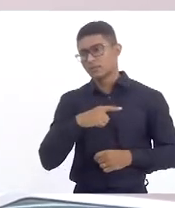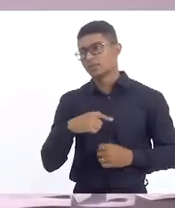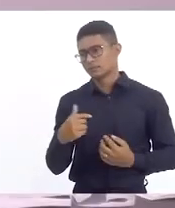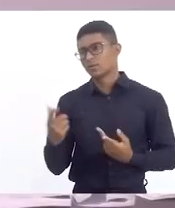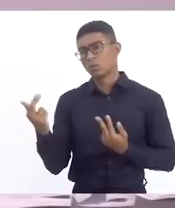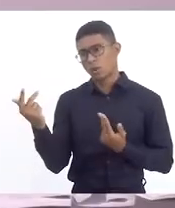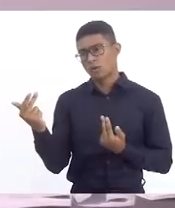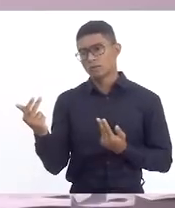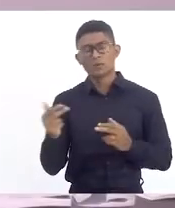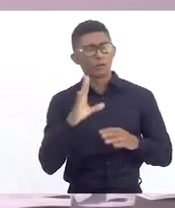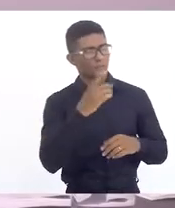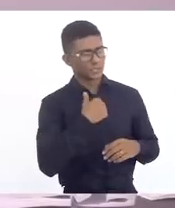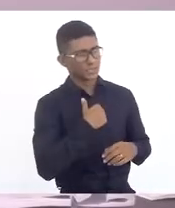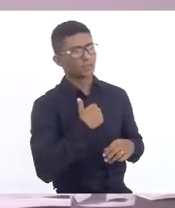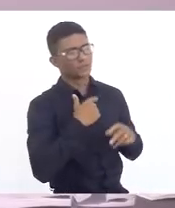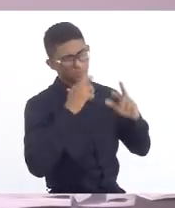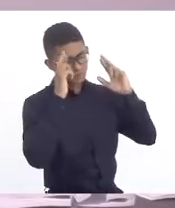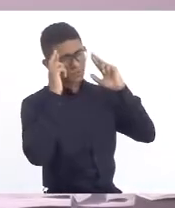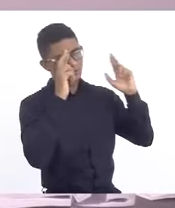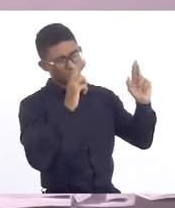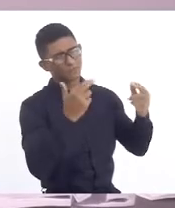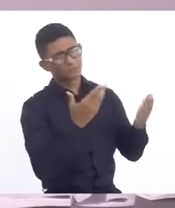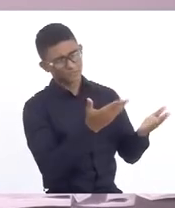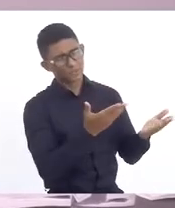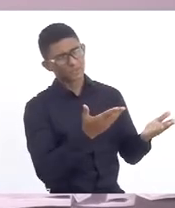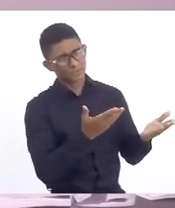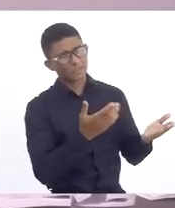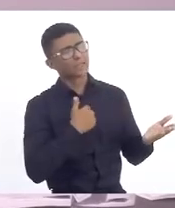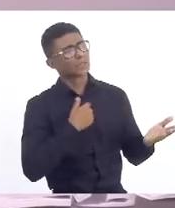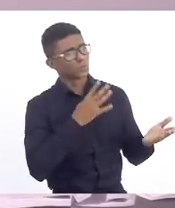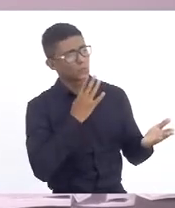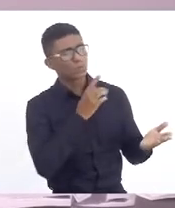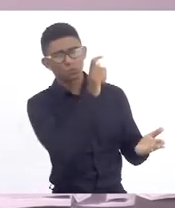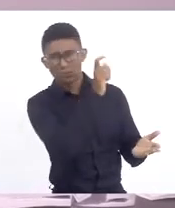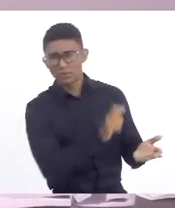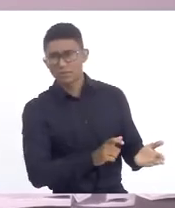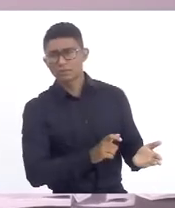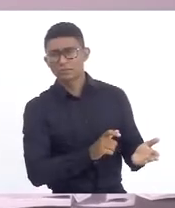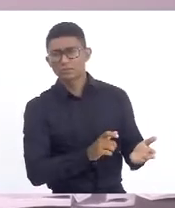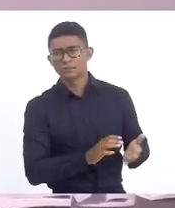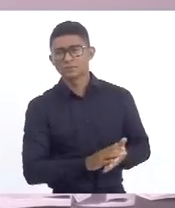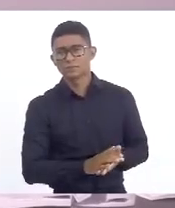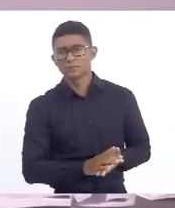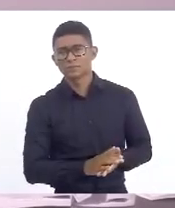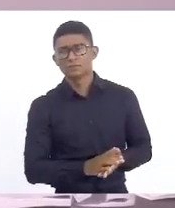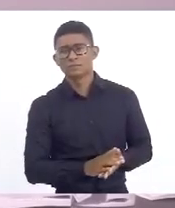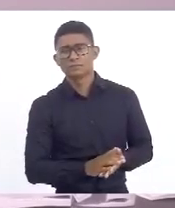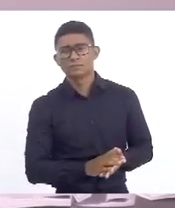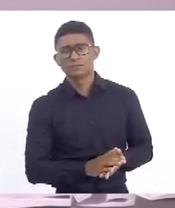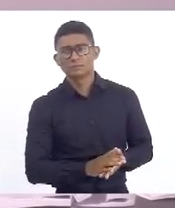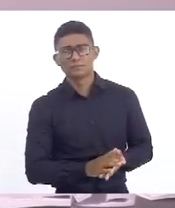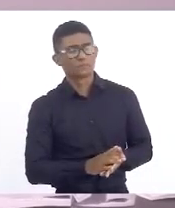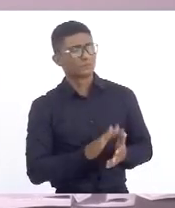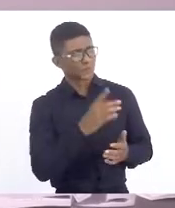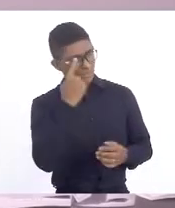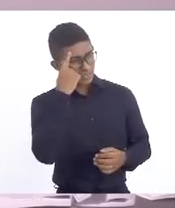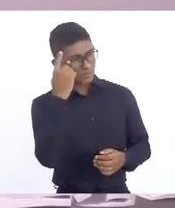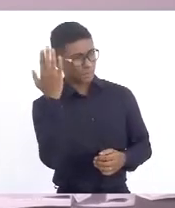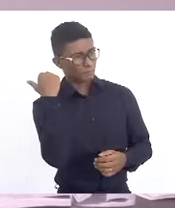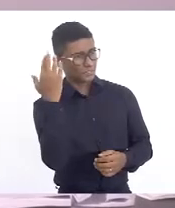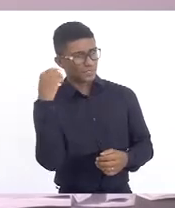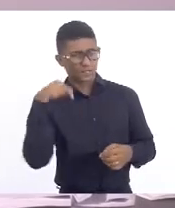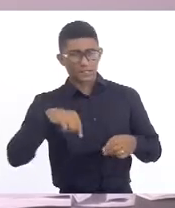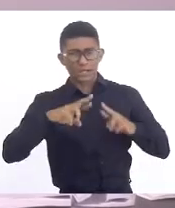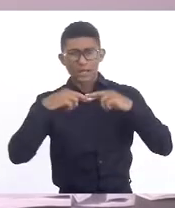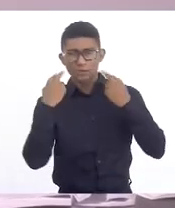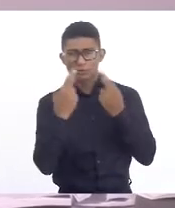com todo o respeito que eu tenho a você, que eu te conheço como engenheiro da CEDAE há bastante tempo, eu me recordo de uma audiência pública que eu participei aqui